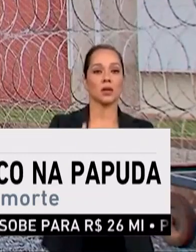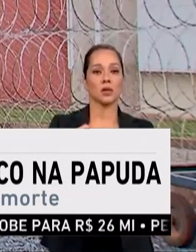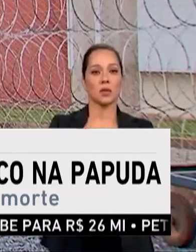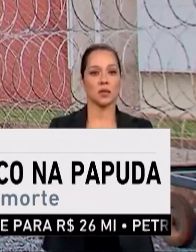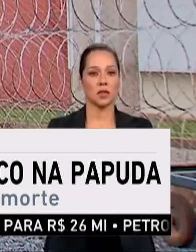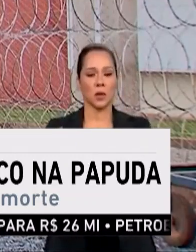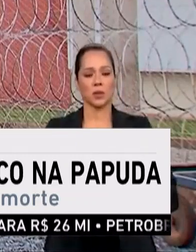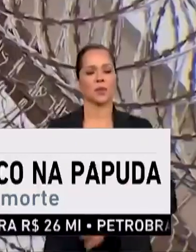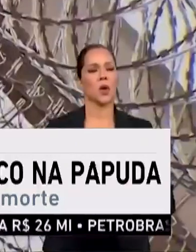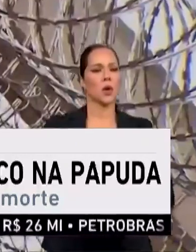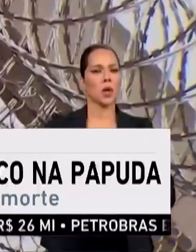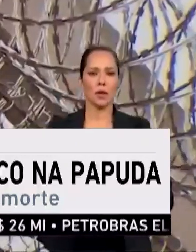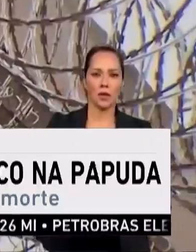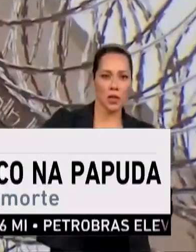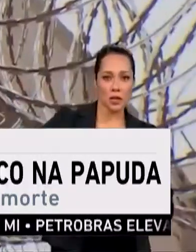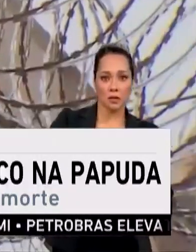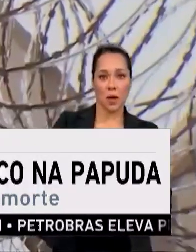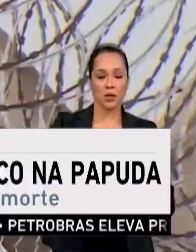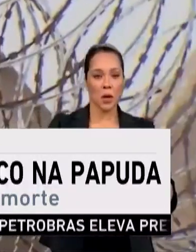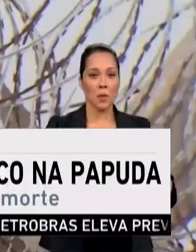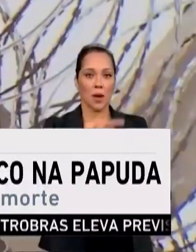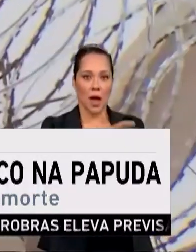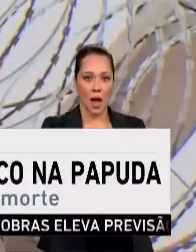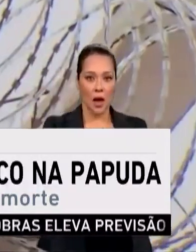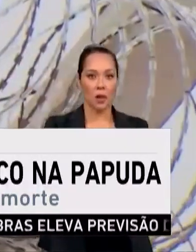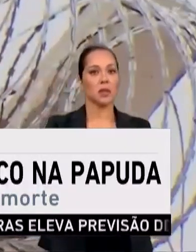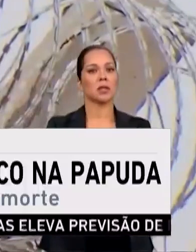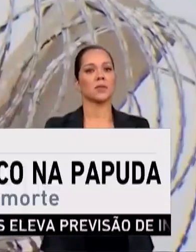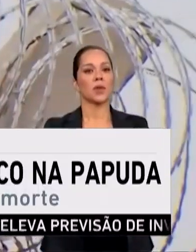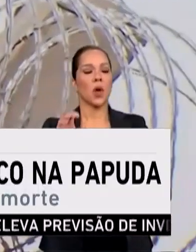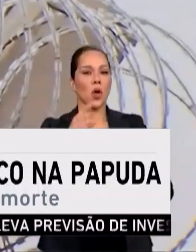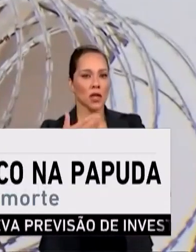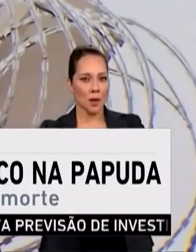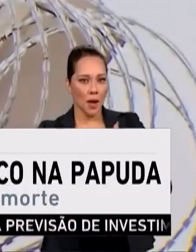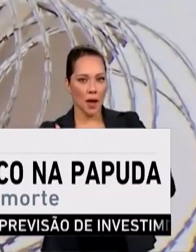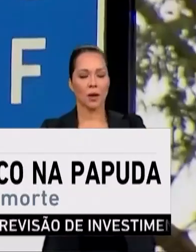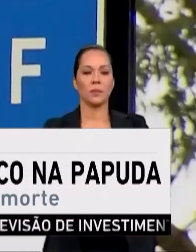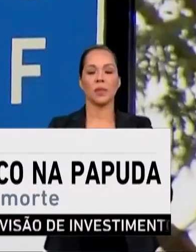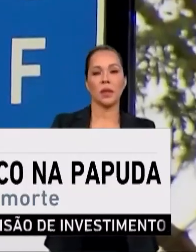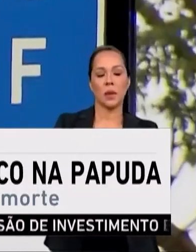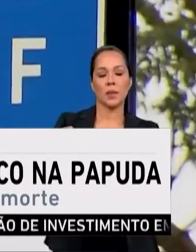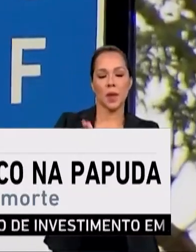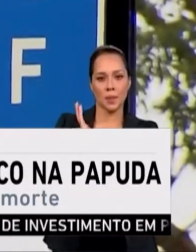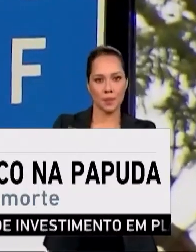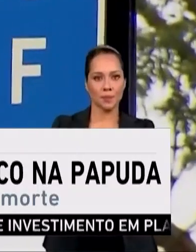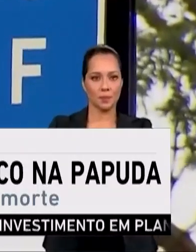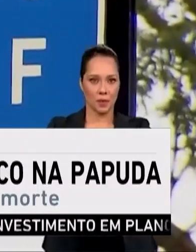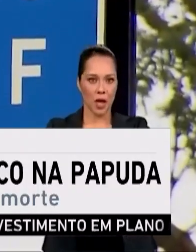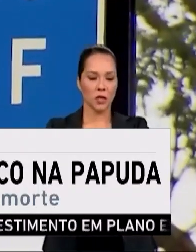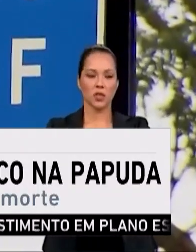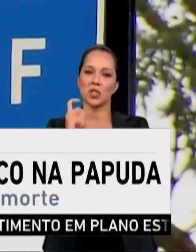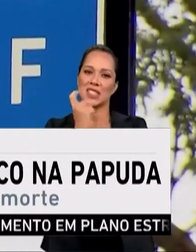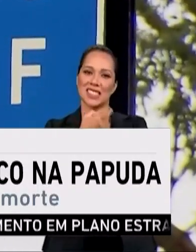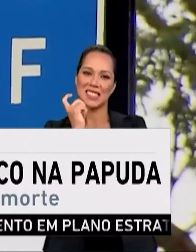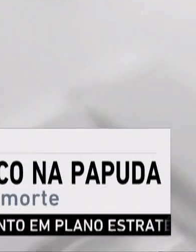relataram problemas dentários, infecções dentro do presídio, pedidos de consultas médicas não atendidas e casos de